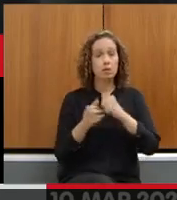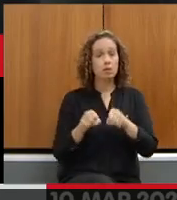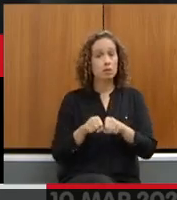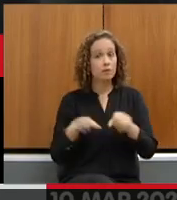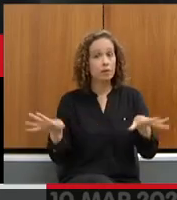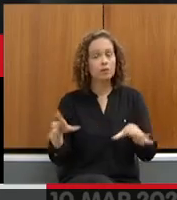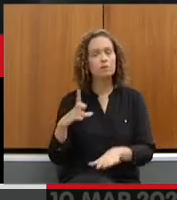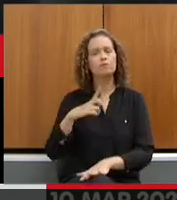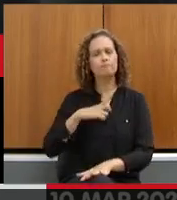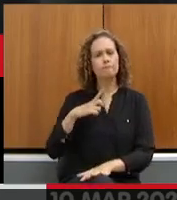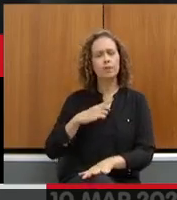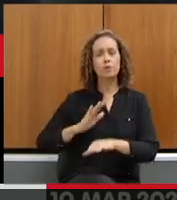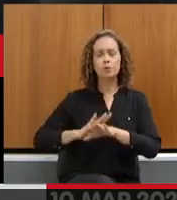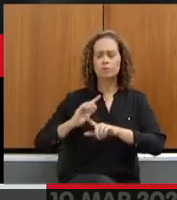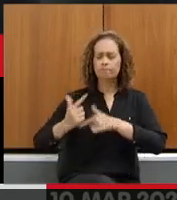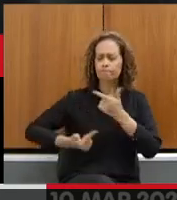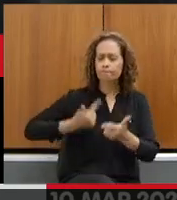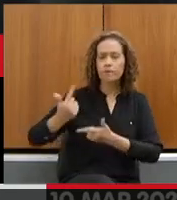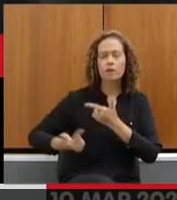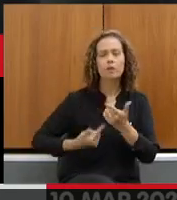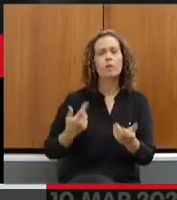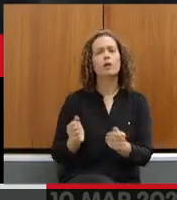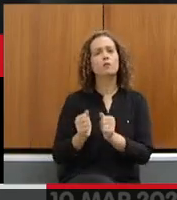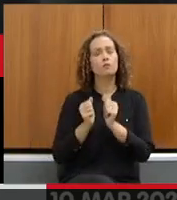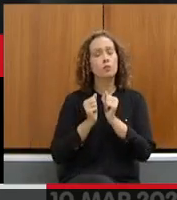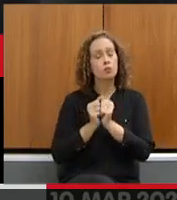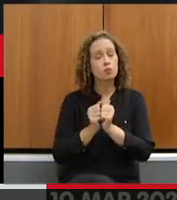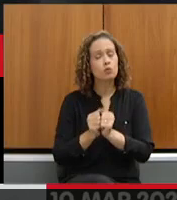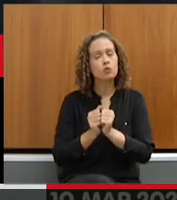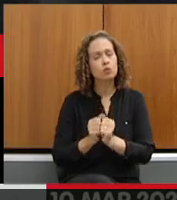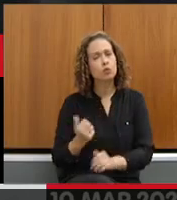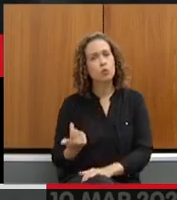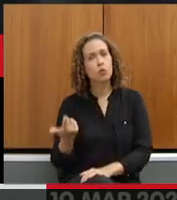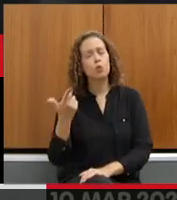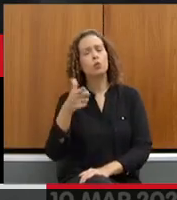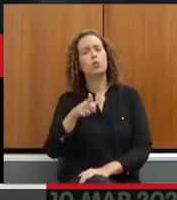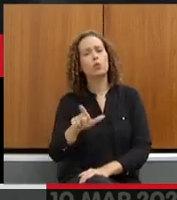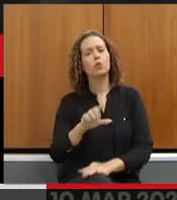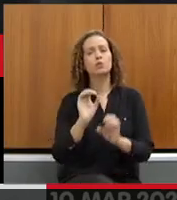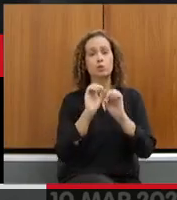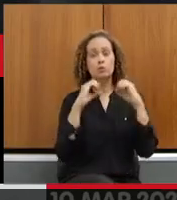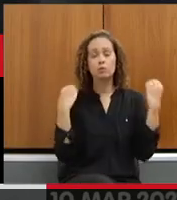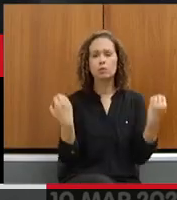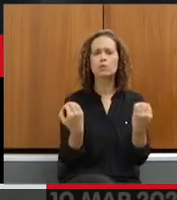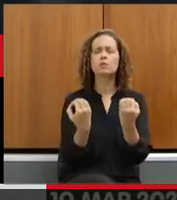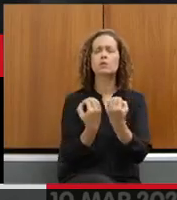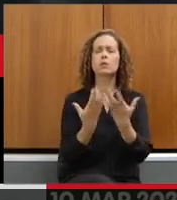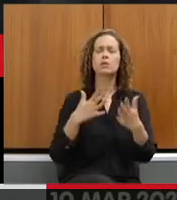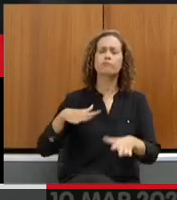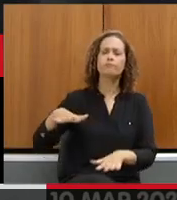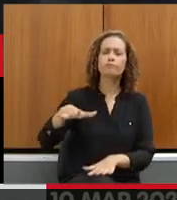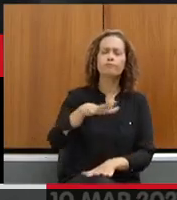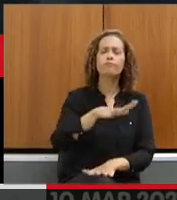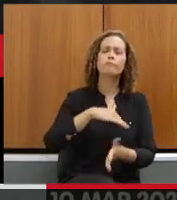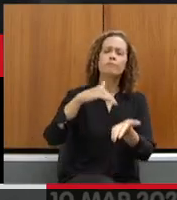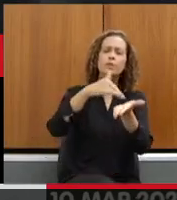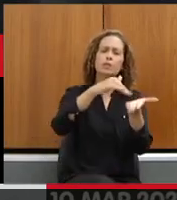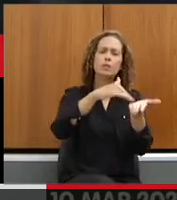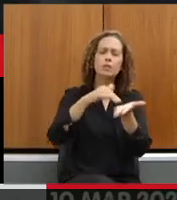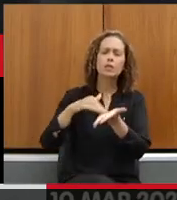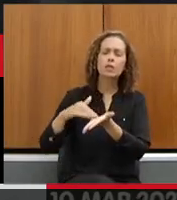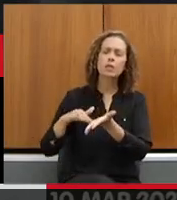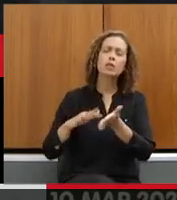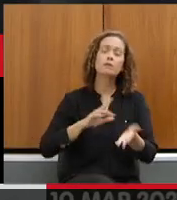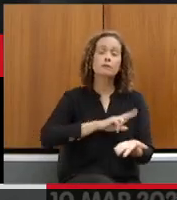nós temos uma força do tá o ponto doce é vez que engloba todas as demais secretarias inclusive